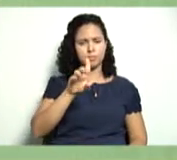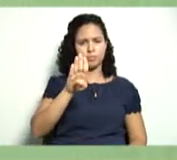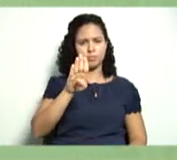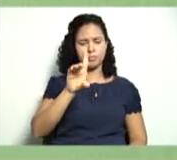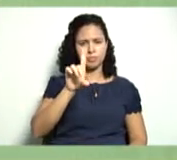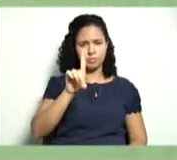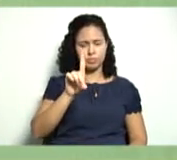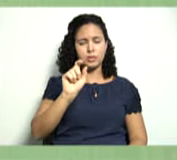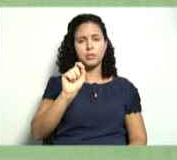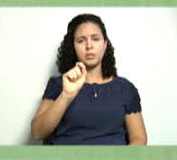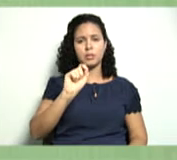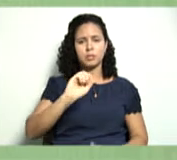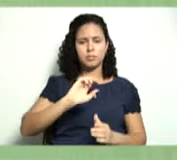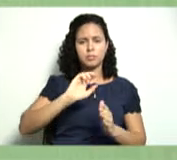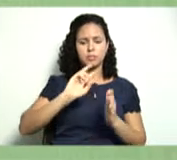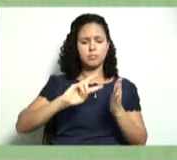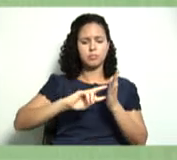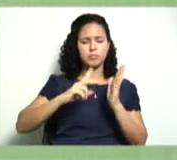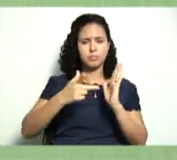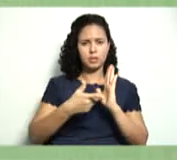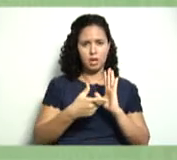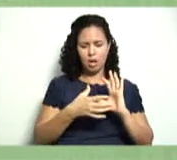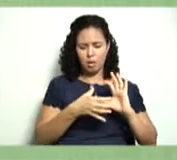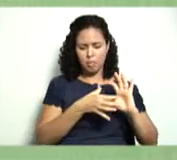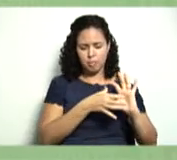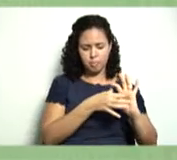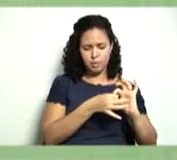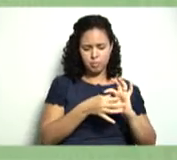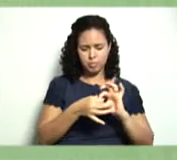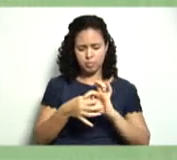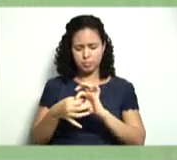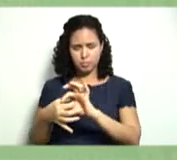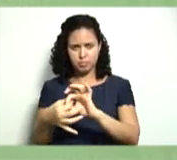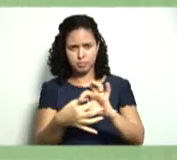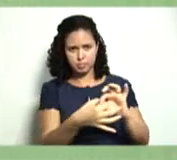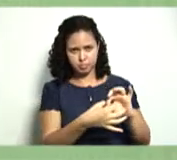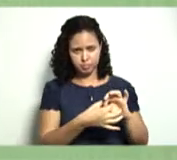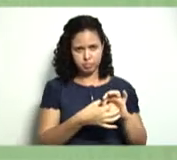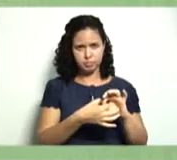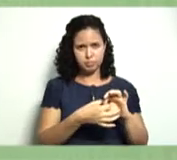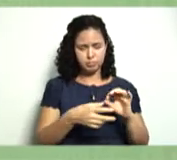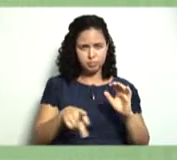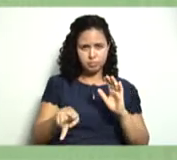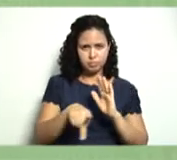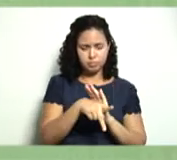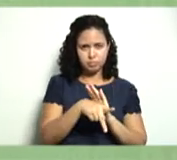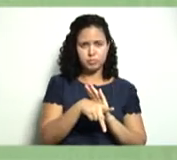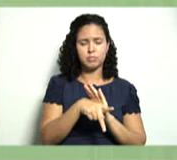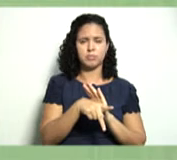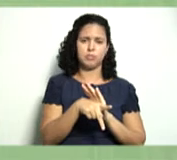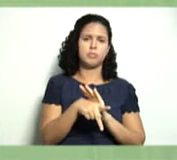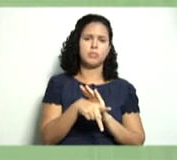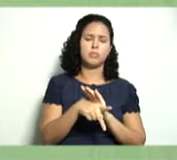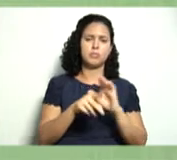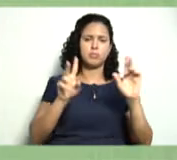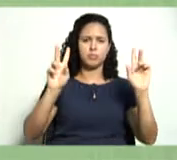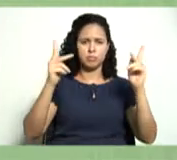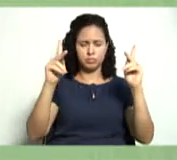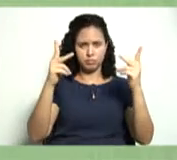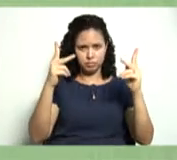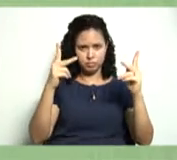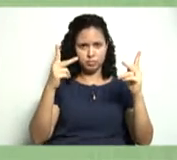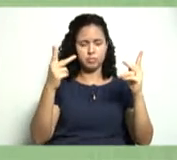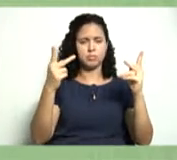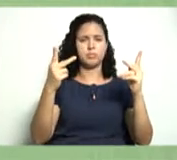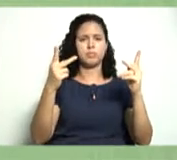de programas de computador software responsáveis pelo gerenciamento de uma base